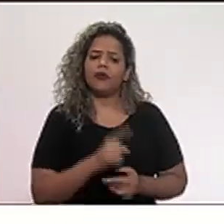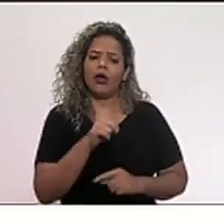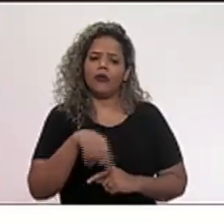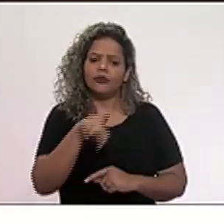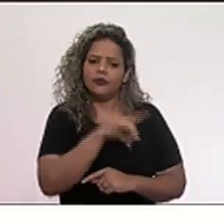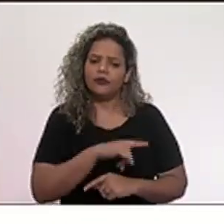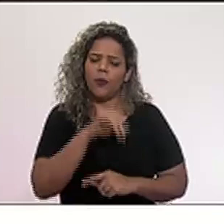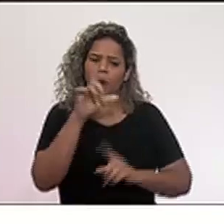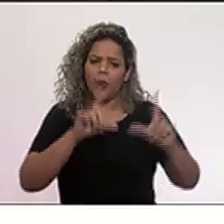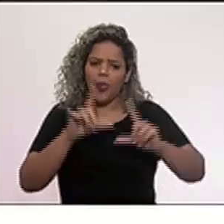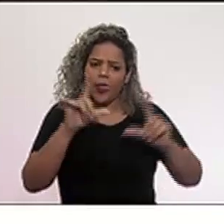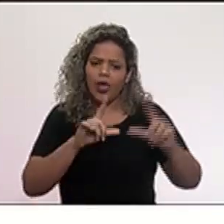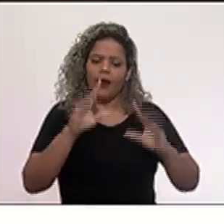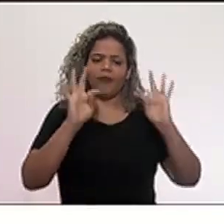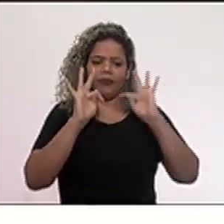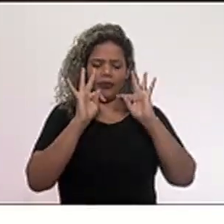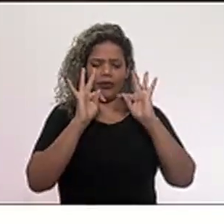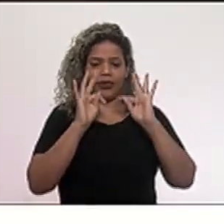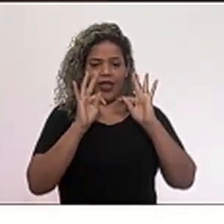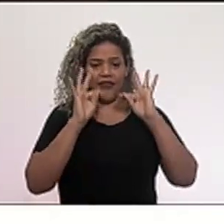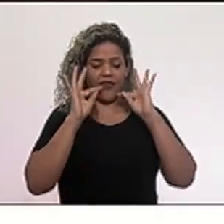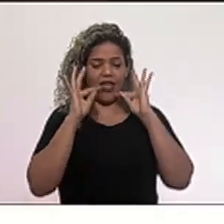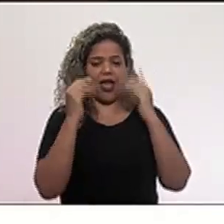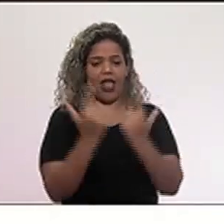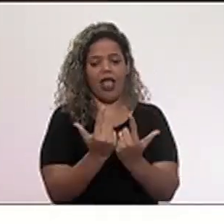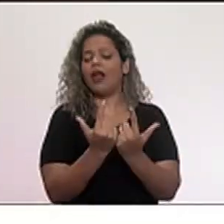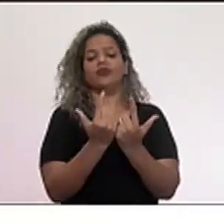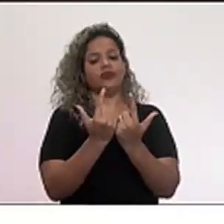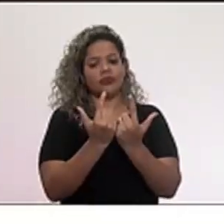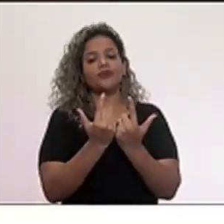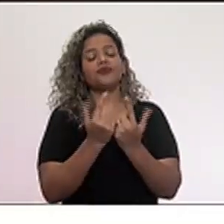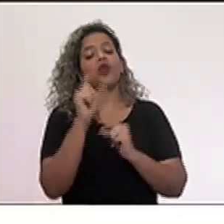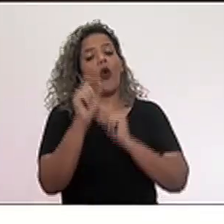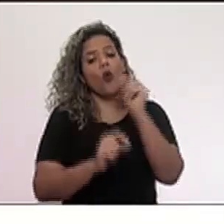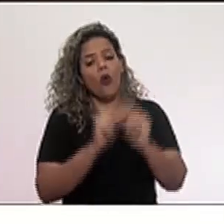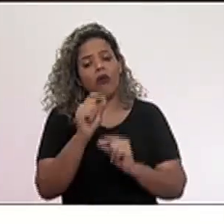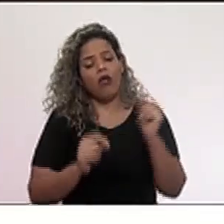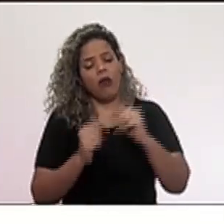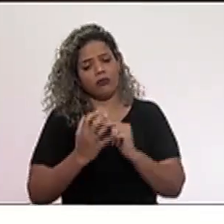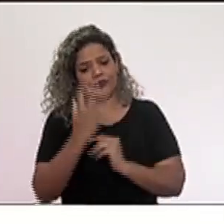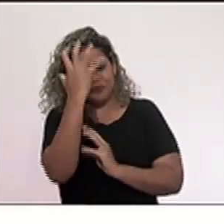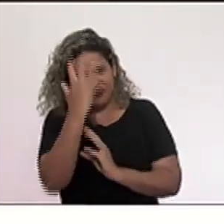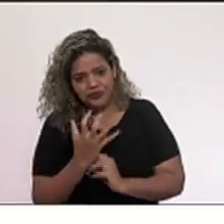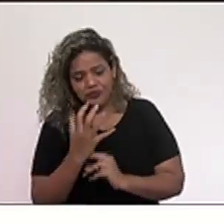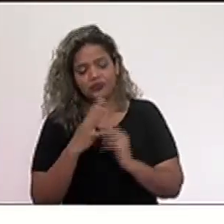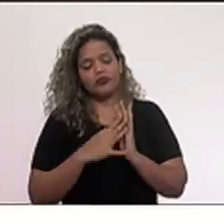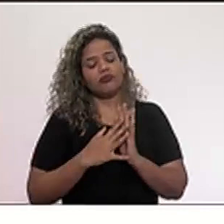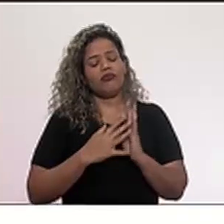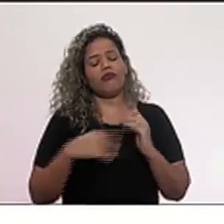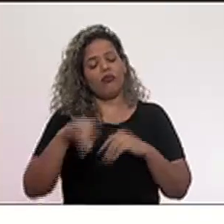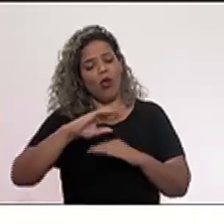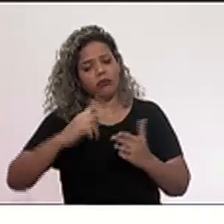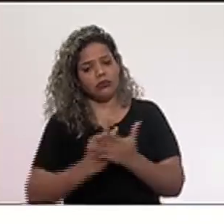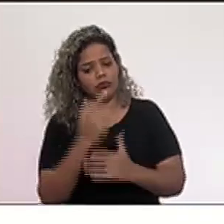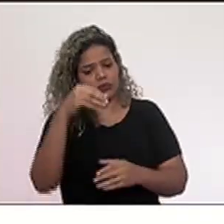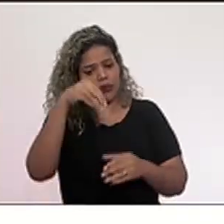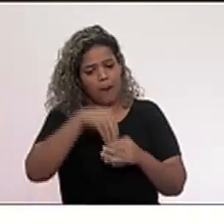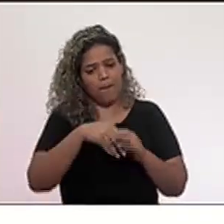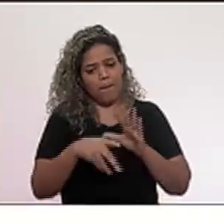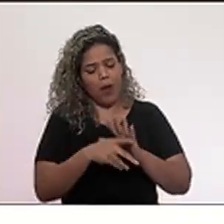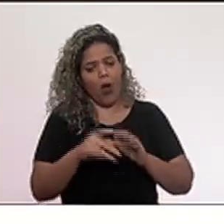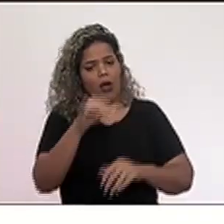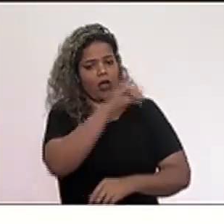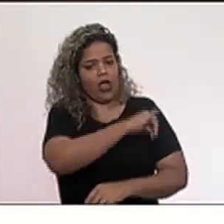senhores telespectadores da TV Alerj, é algo muito sério que está acontecendo no Rio de Janeiro, no